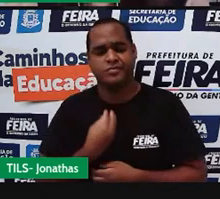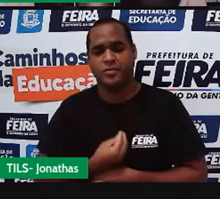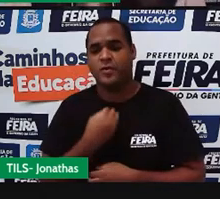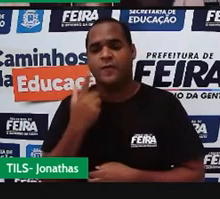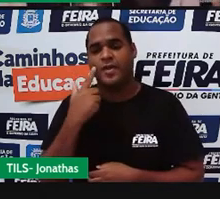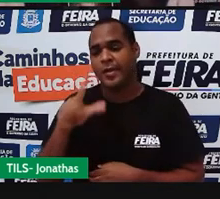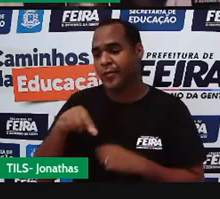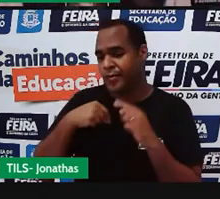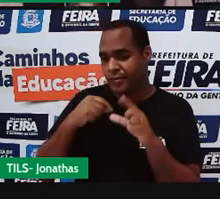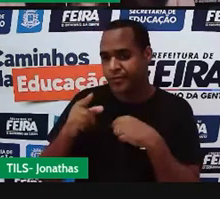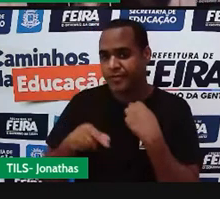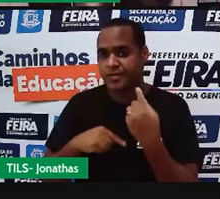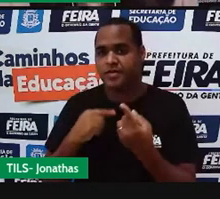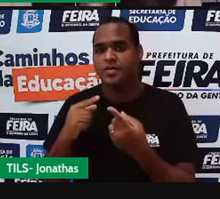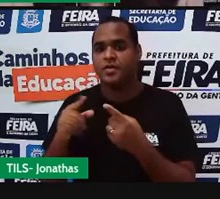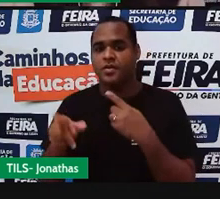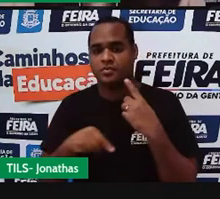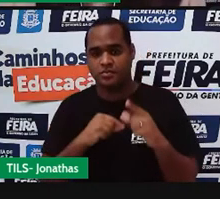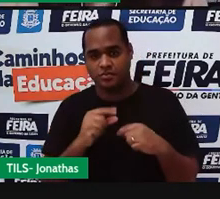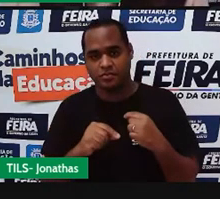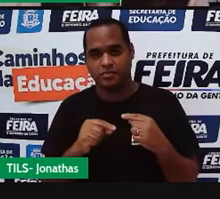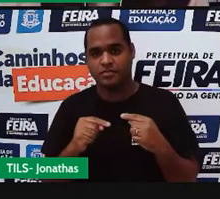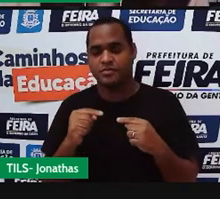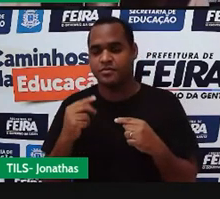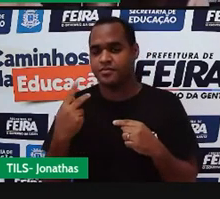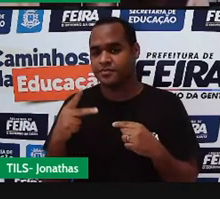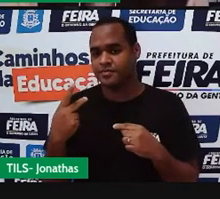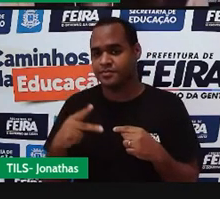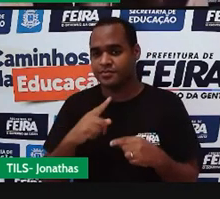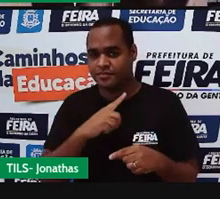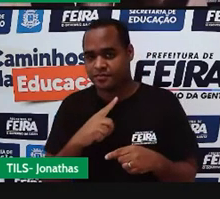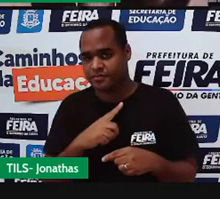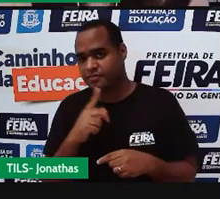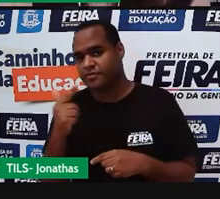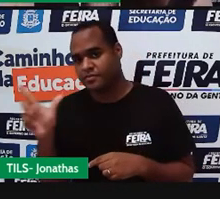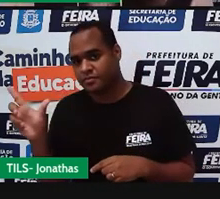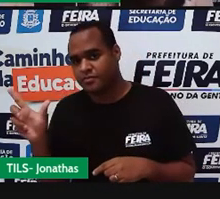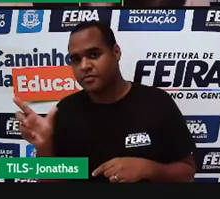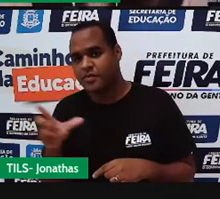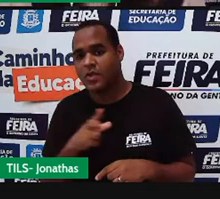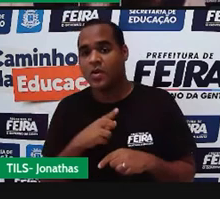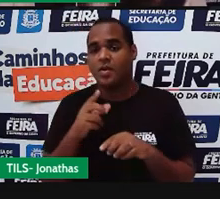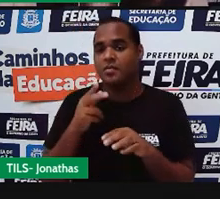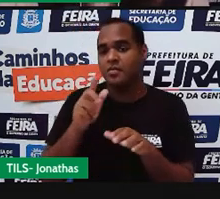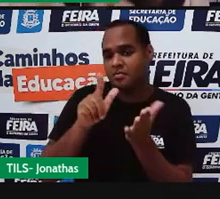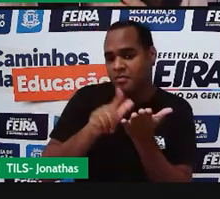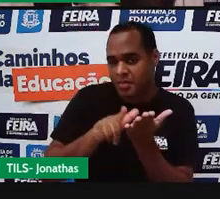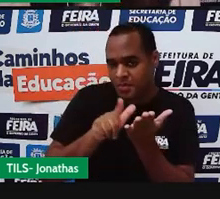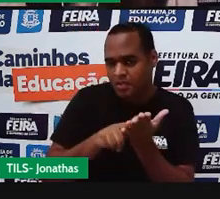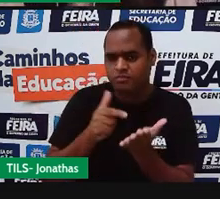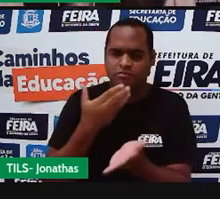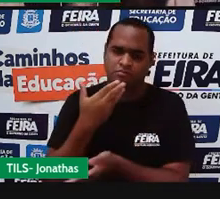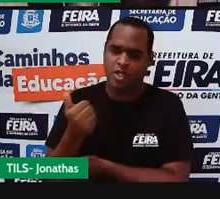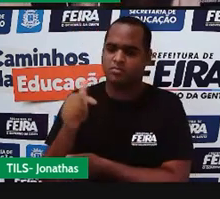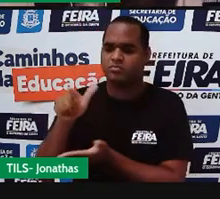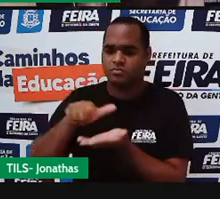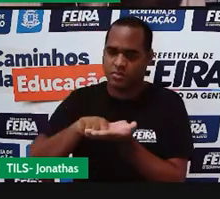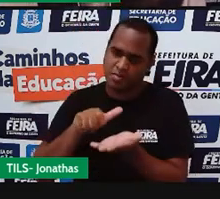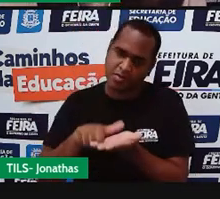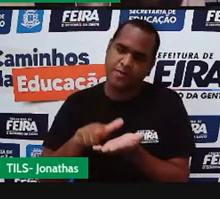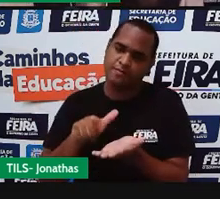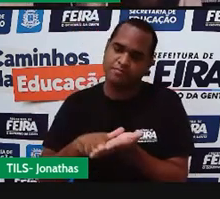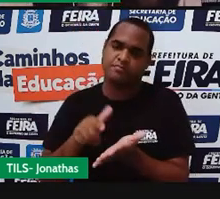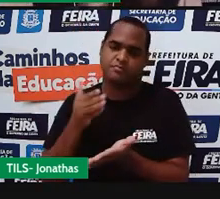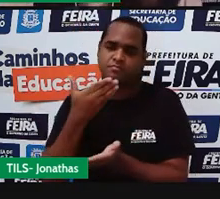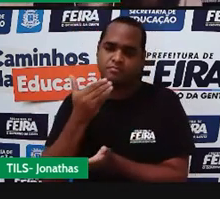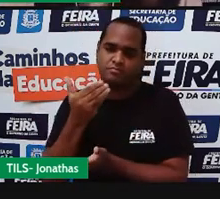como escolher e tinha um produto que tá ali na embalagem de plástico E outro que tá com embalagem de papel por exemplo é muito melhor para o